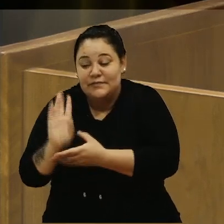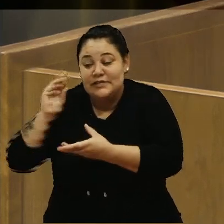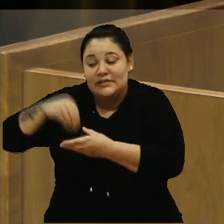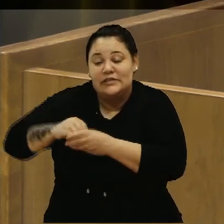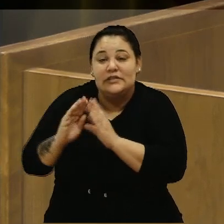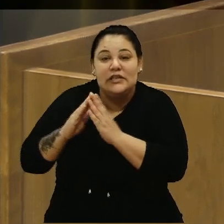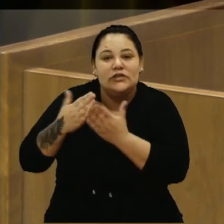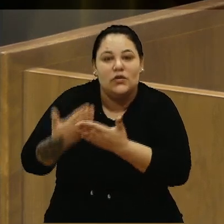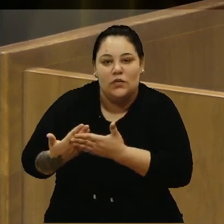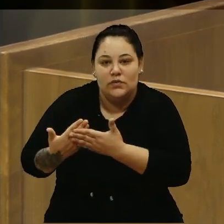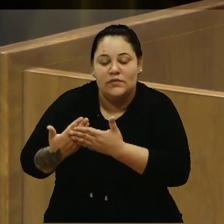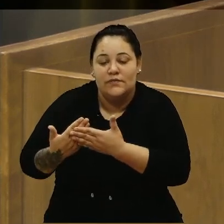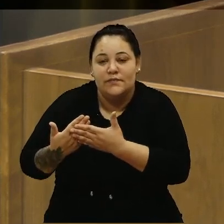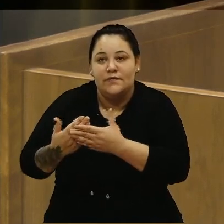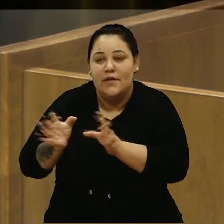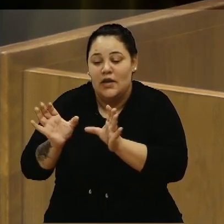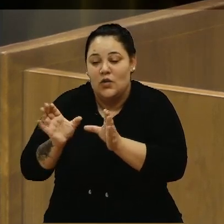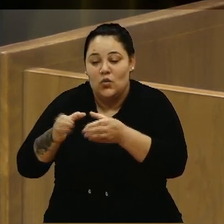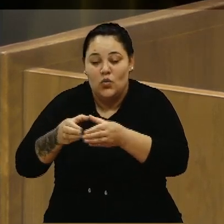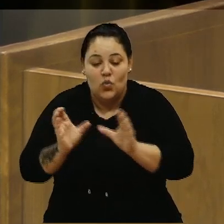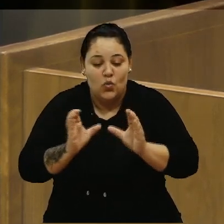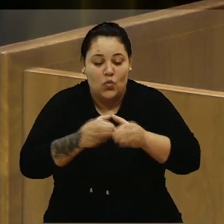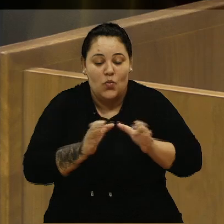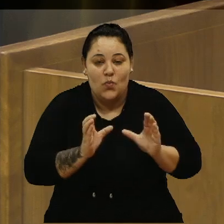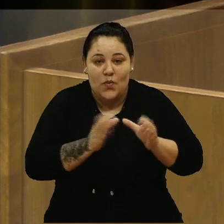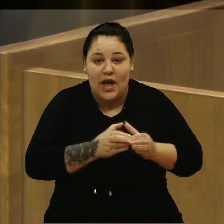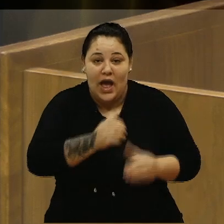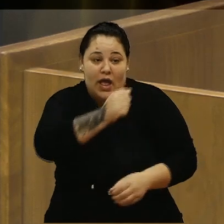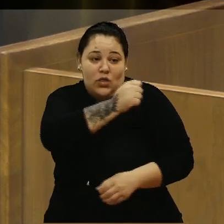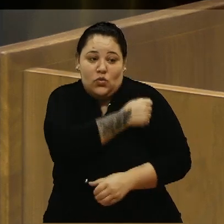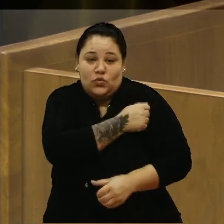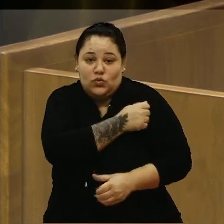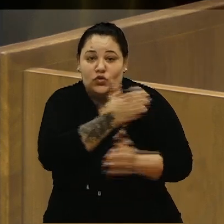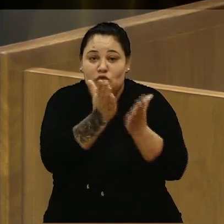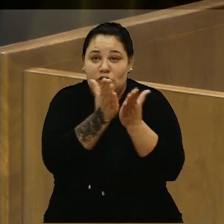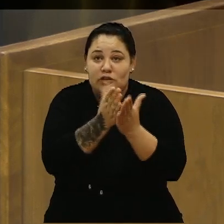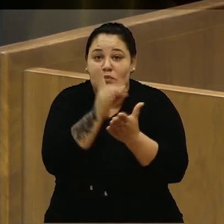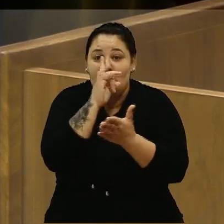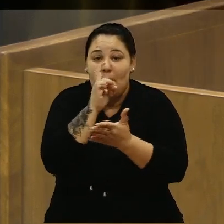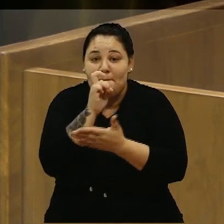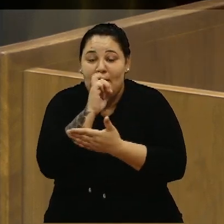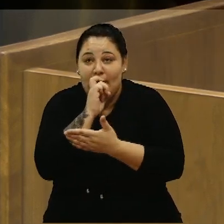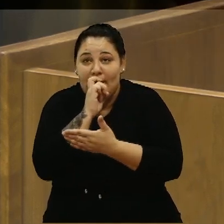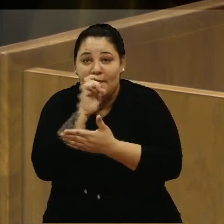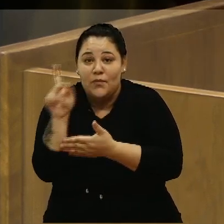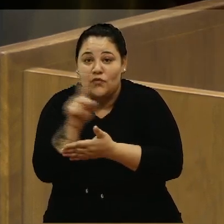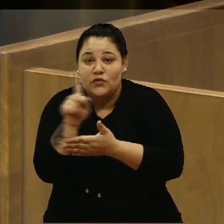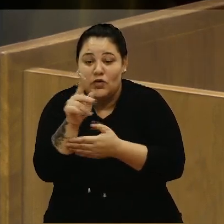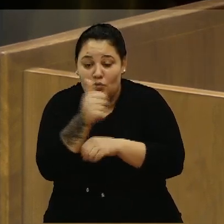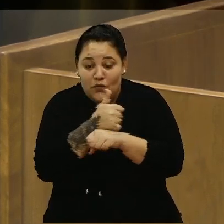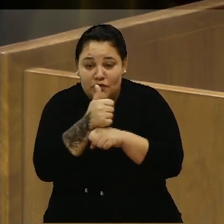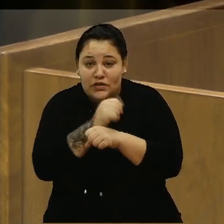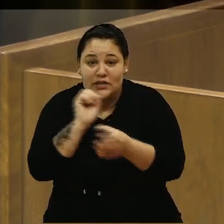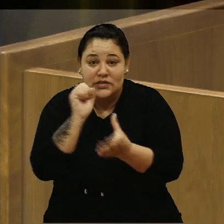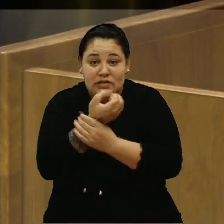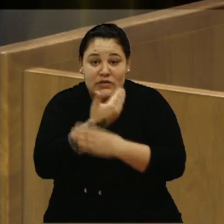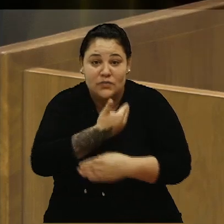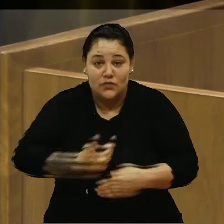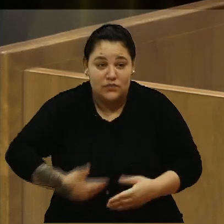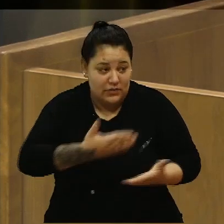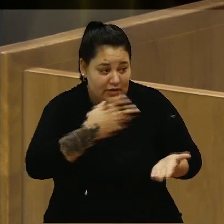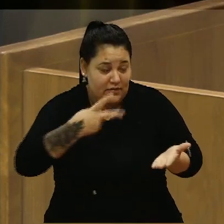vai juntar estudantes, alunos, funcionários, pais, professores, com profissionais da segurança pública, vereador